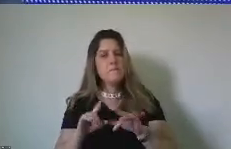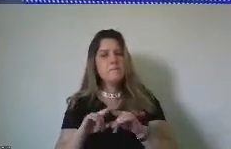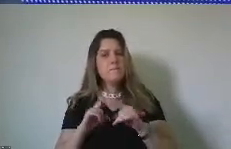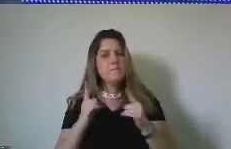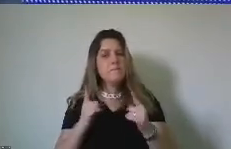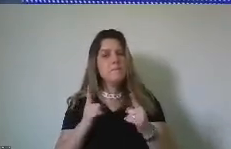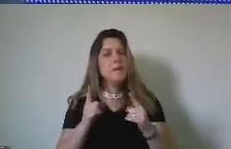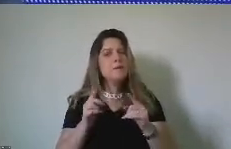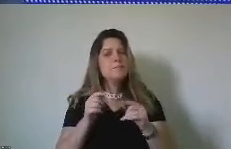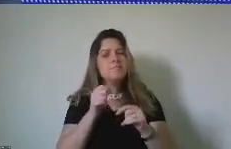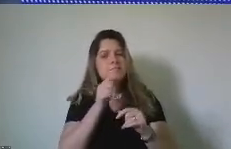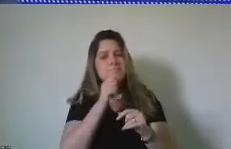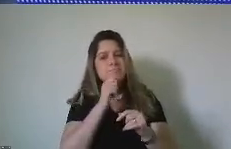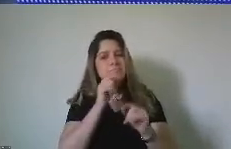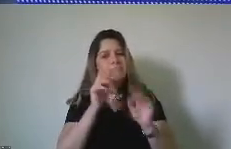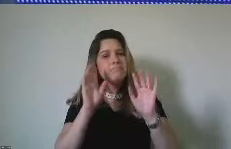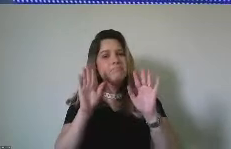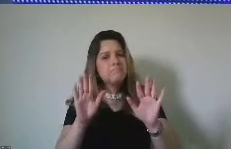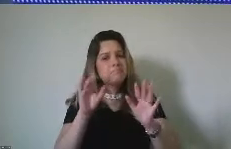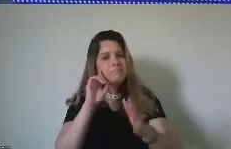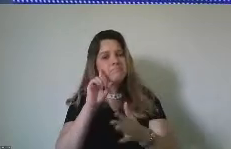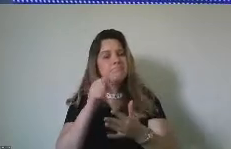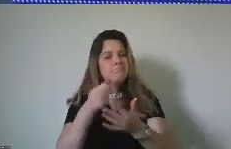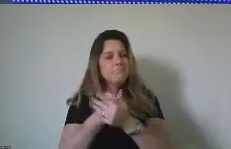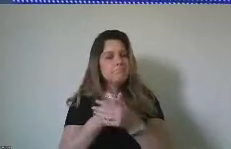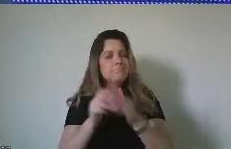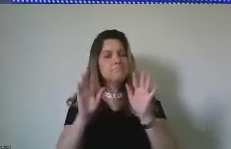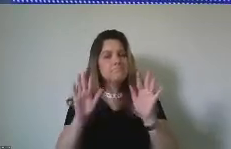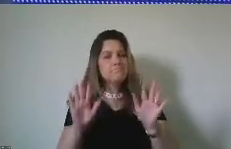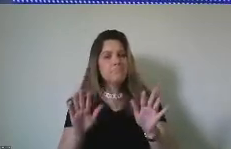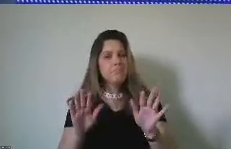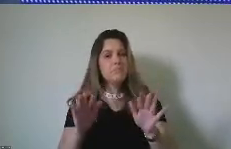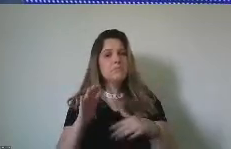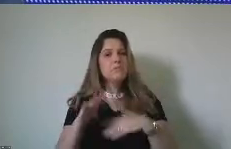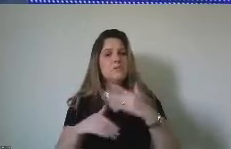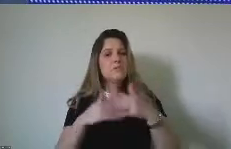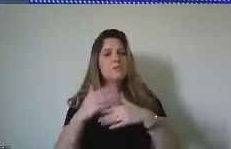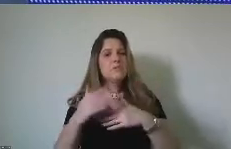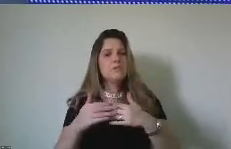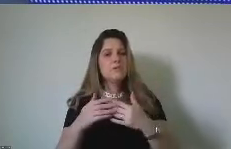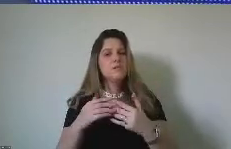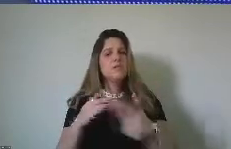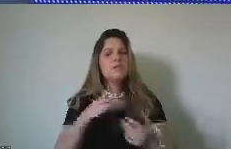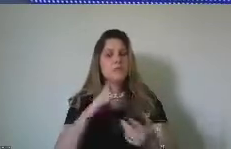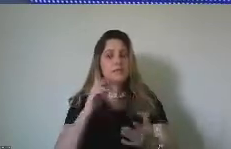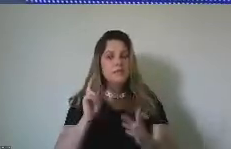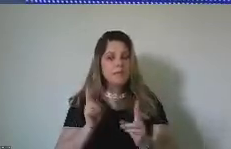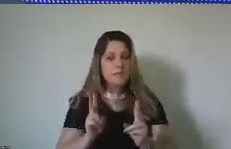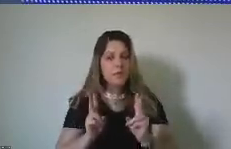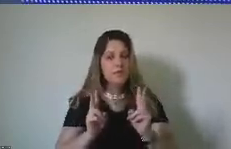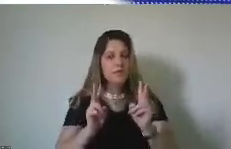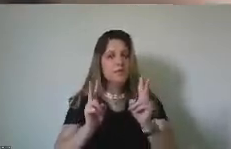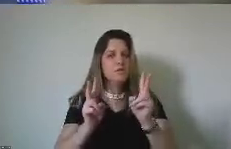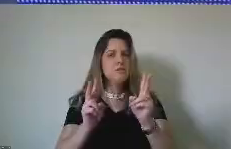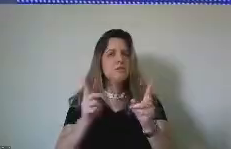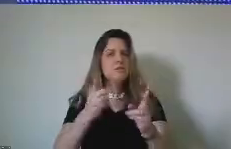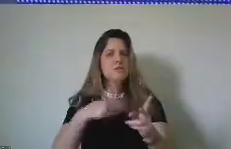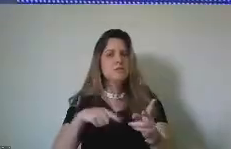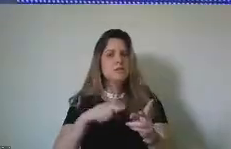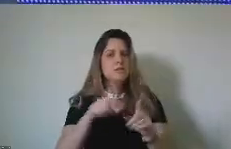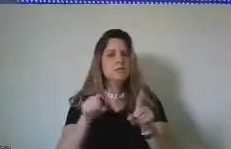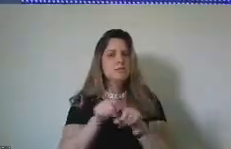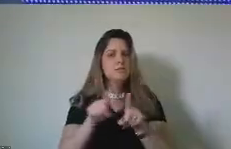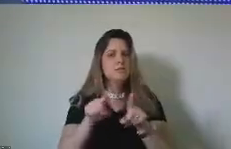enquanto tá valendo a decisão da neura 2021 que foi uma decisão definitiva e a gente está cobrando essa